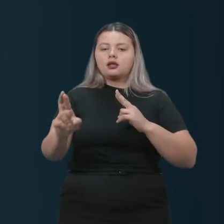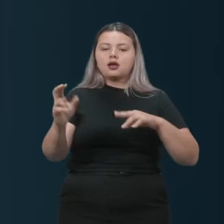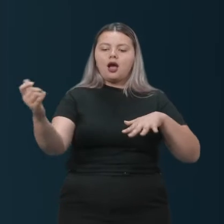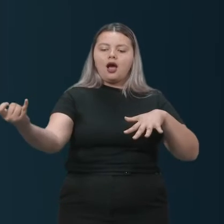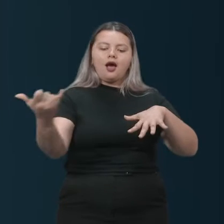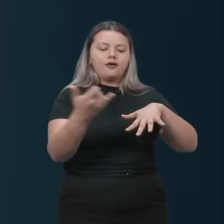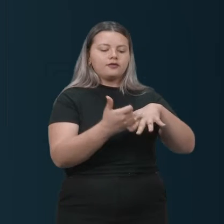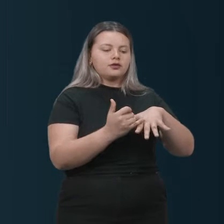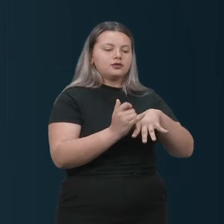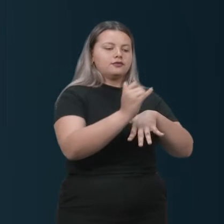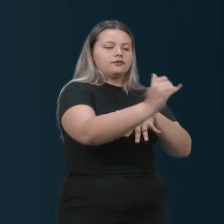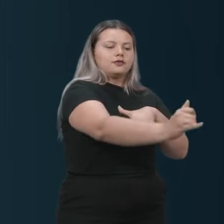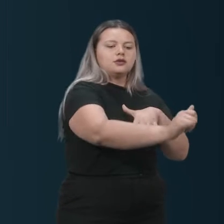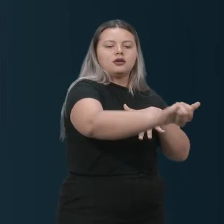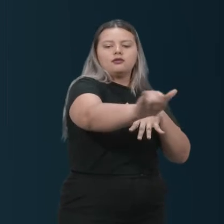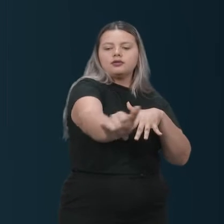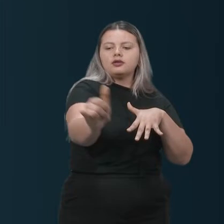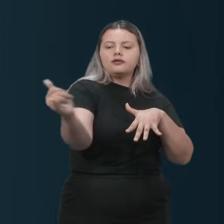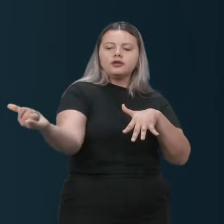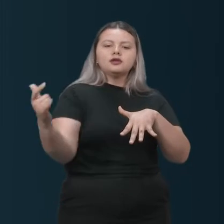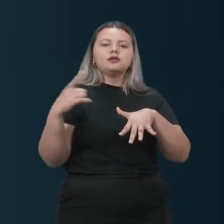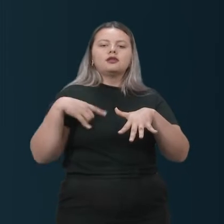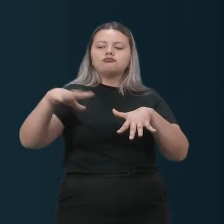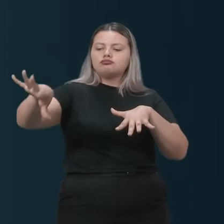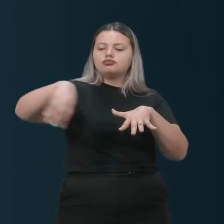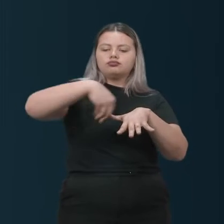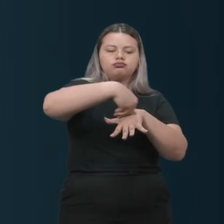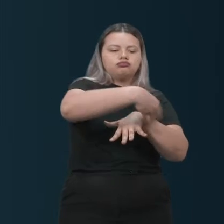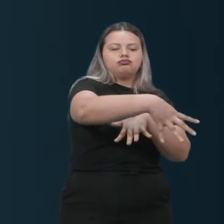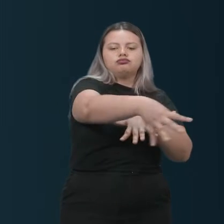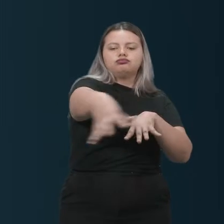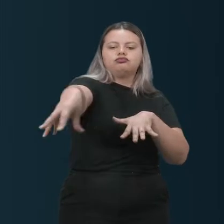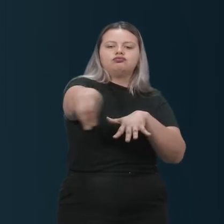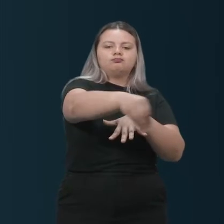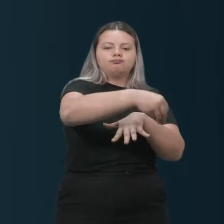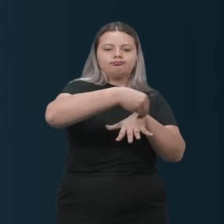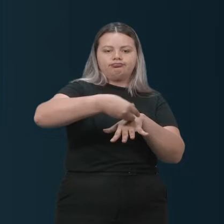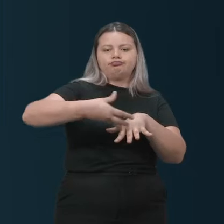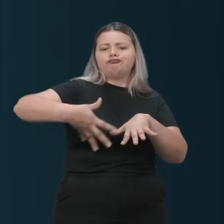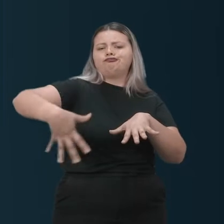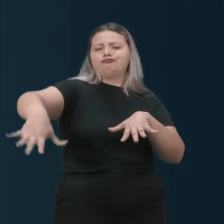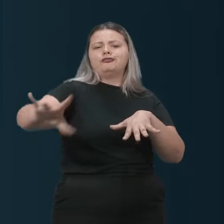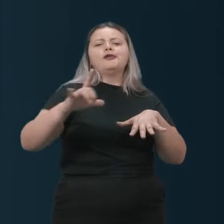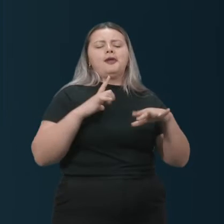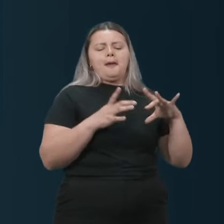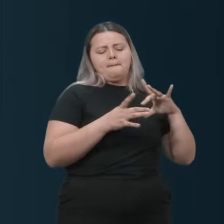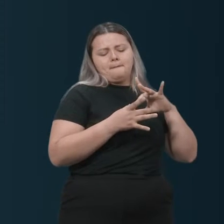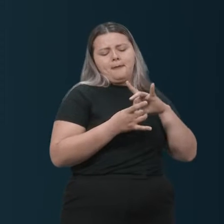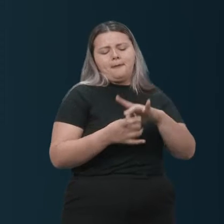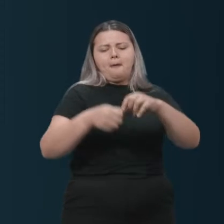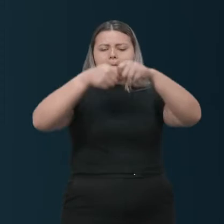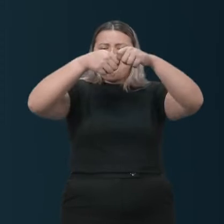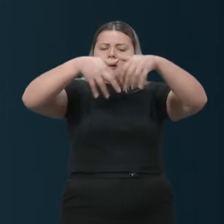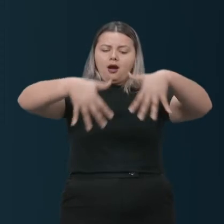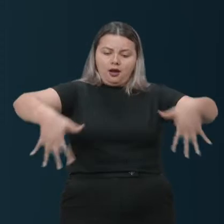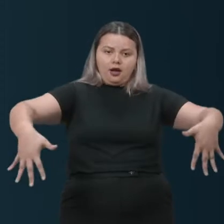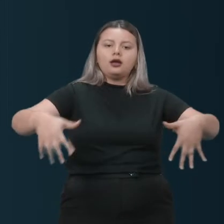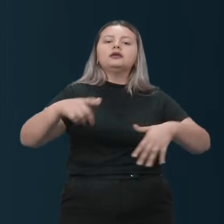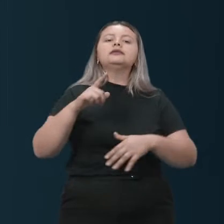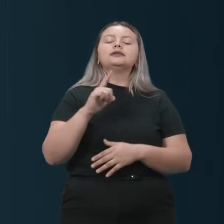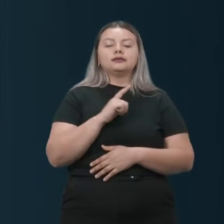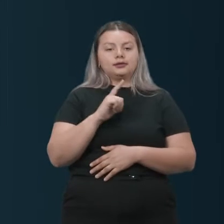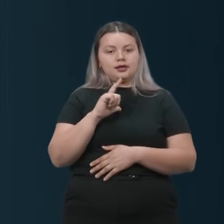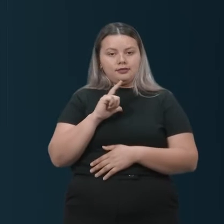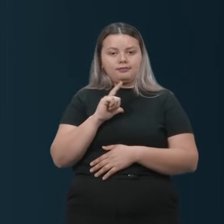uma informação percebida por um deles seja transmitida ao longo de uma cadeia de neurônios, chegando até